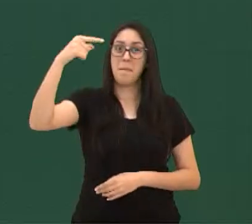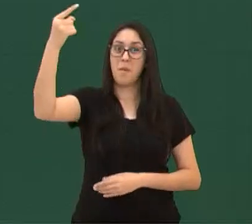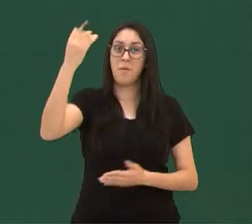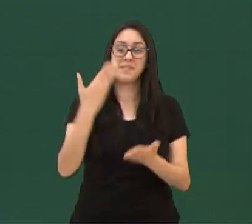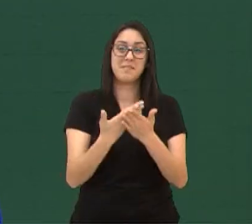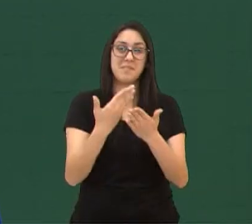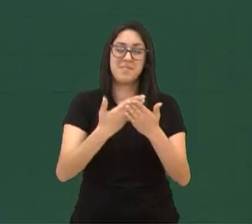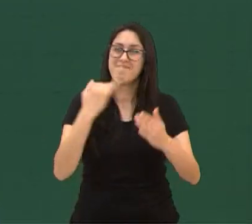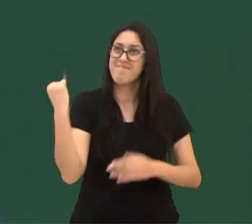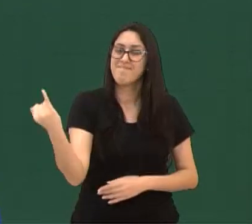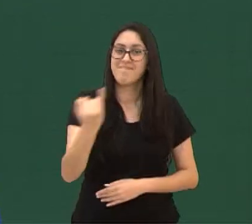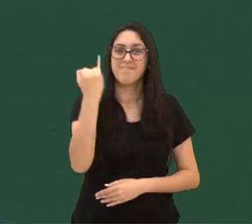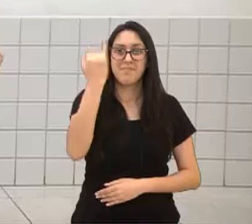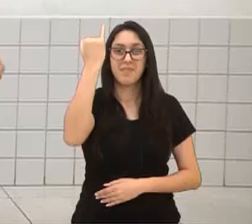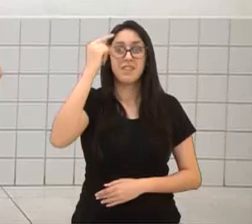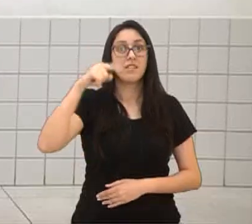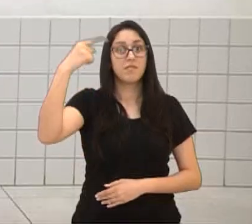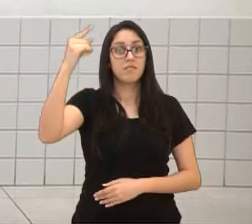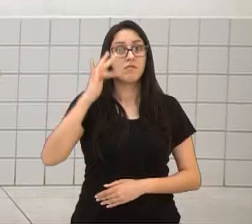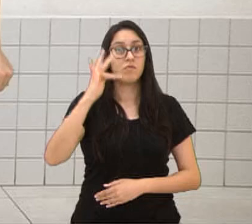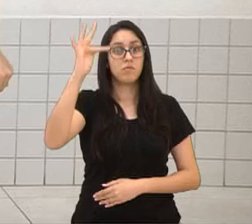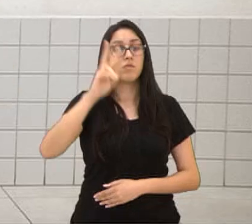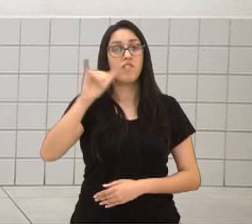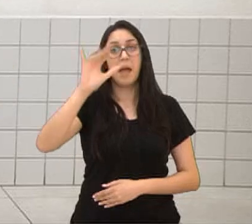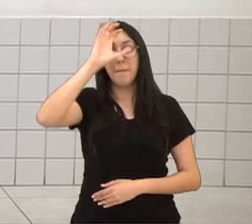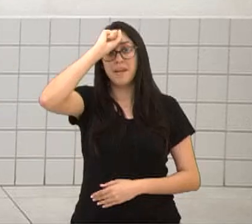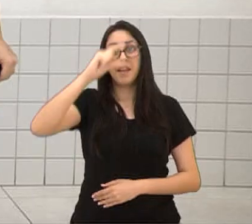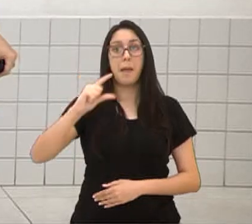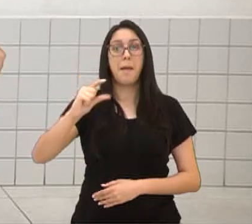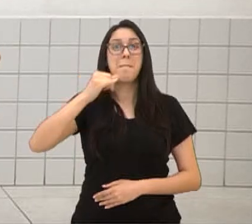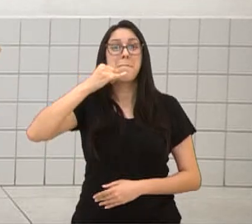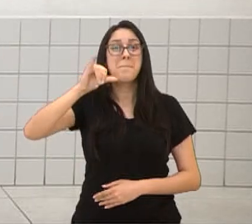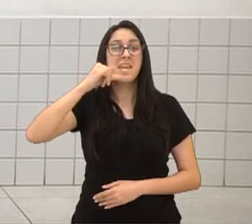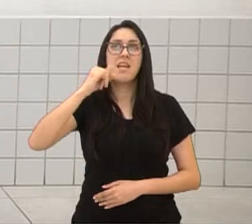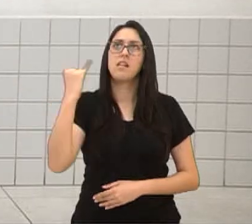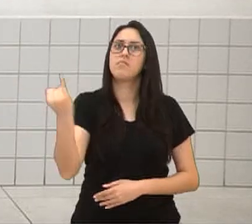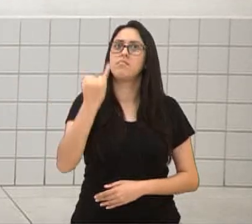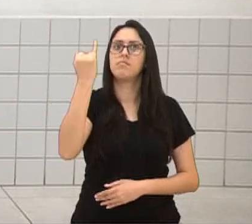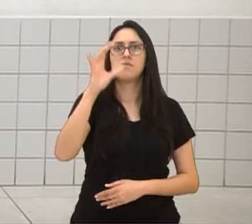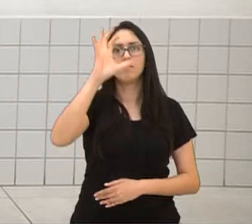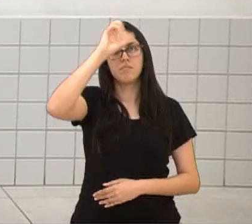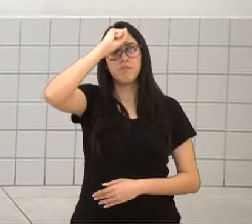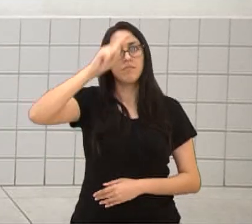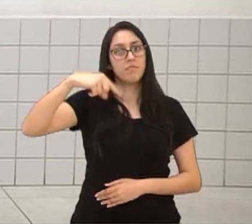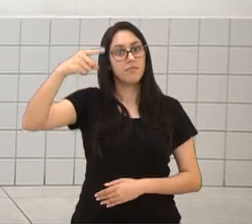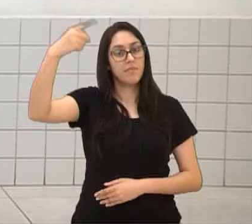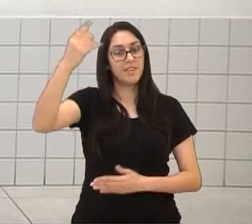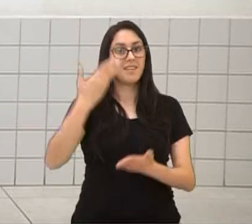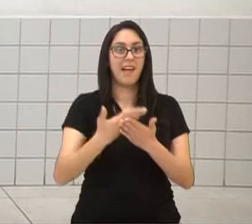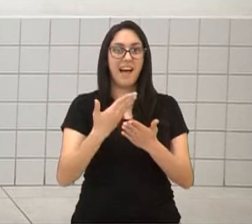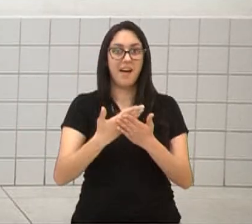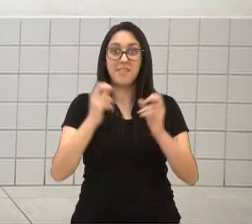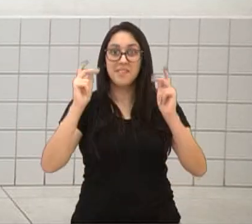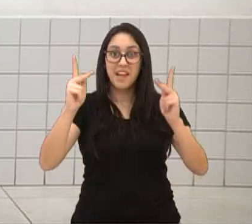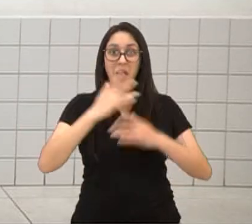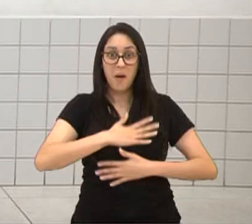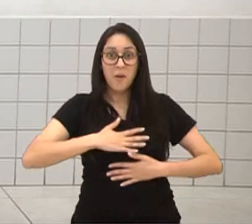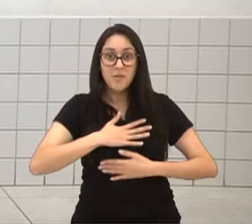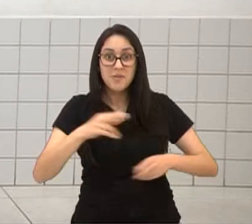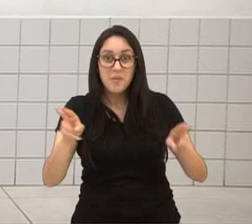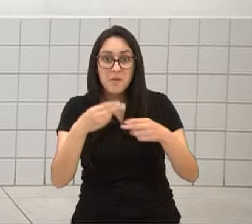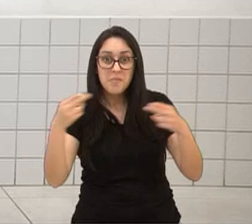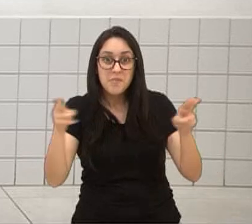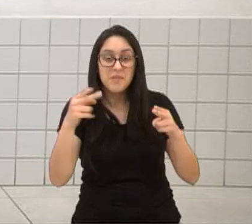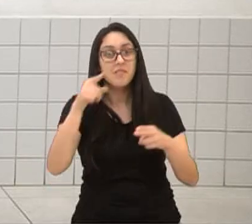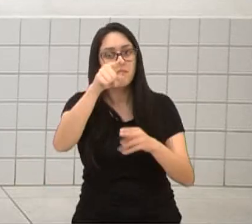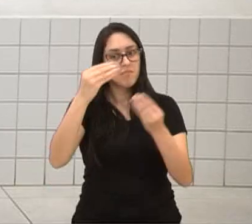falando sobre pilha. E aí, esse processo de cátodo e anodo a gente vai aprender nas próximas aulas. Gostaram da música? Quero saber